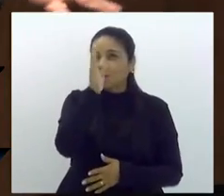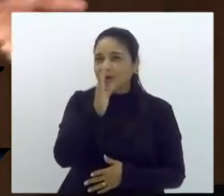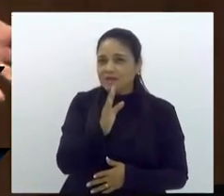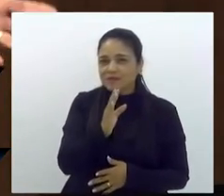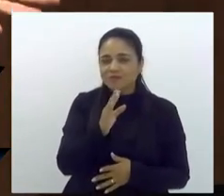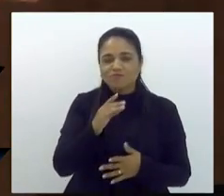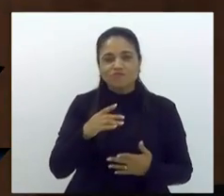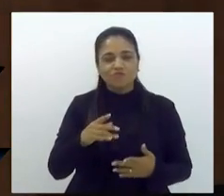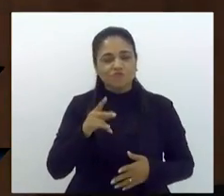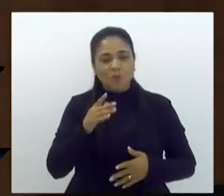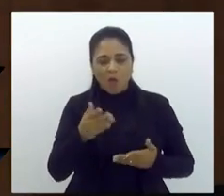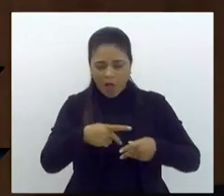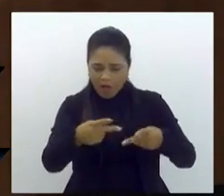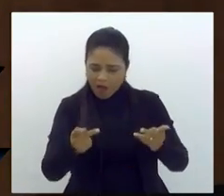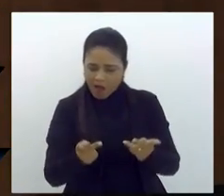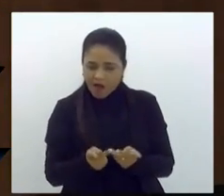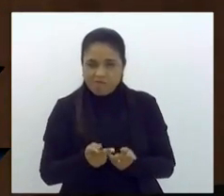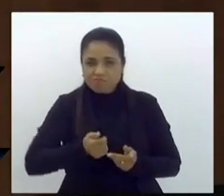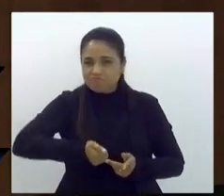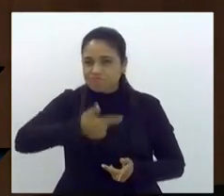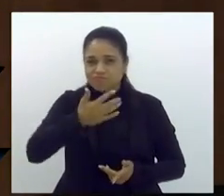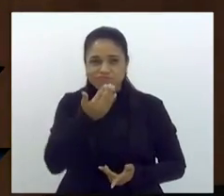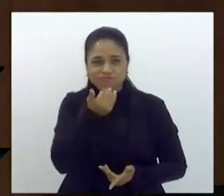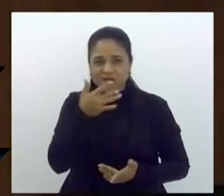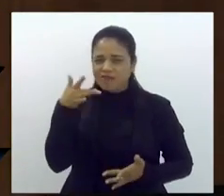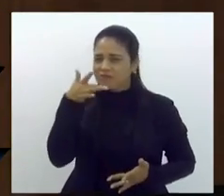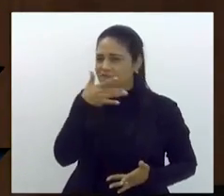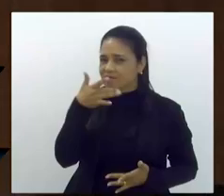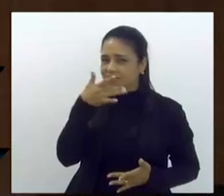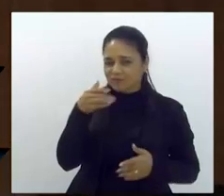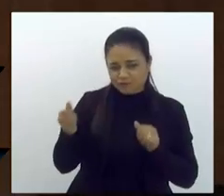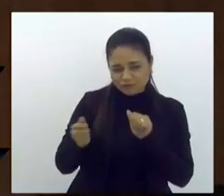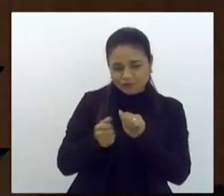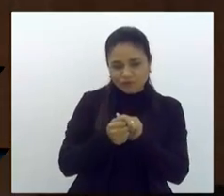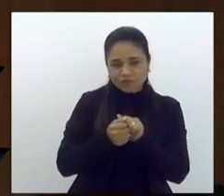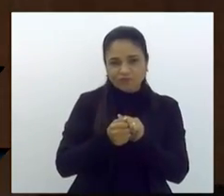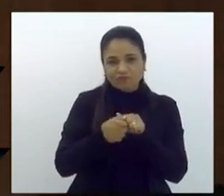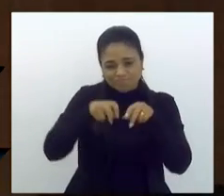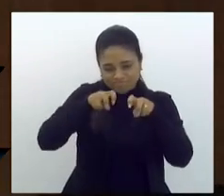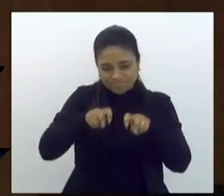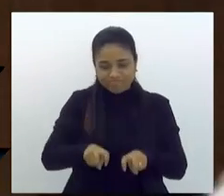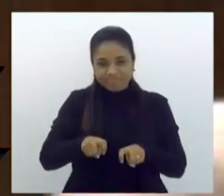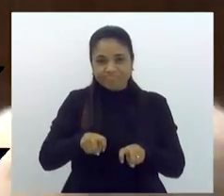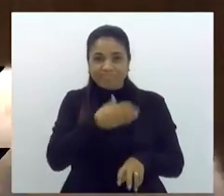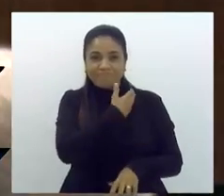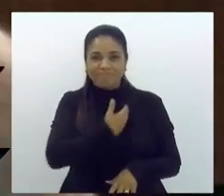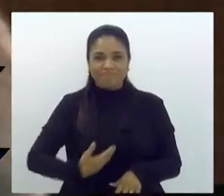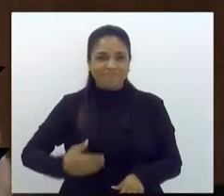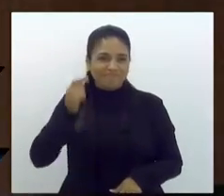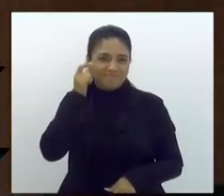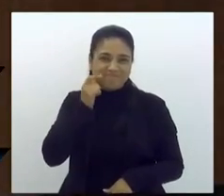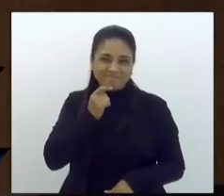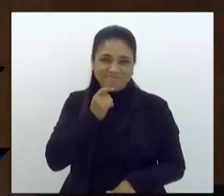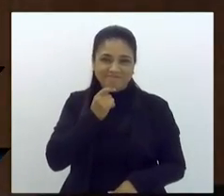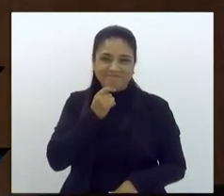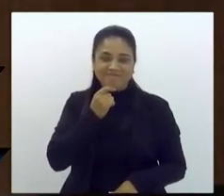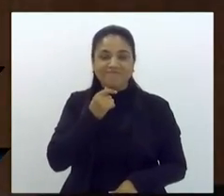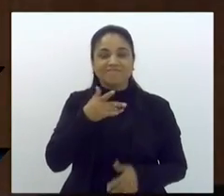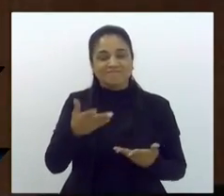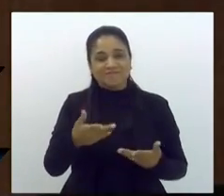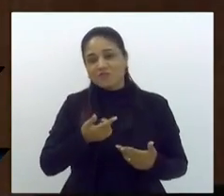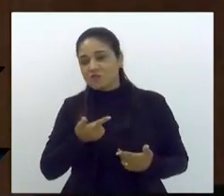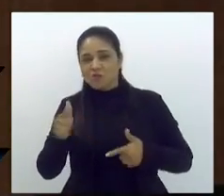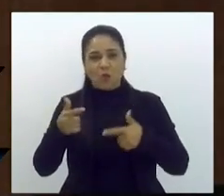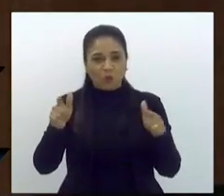delicioso ali ao lado do governador de outras autoridades mas eu quero destacar